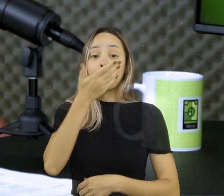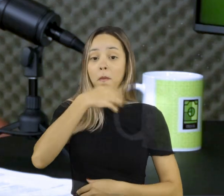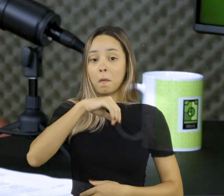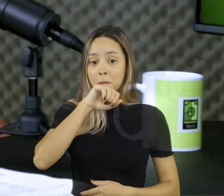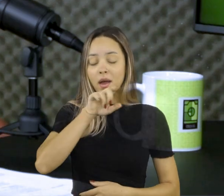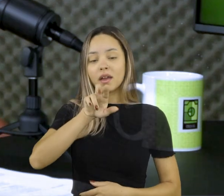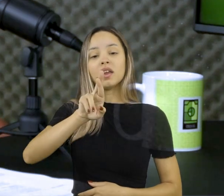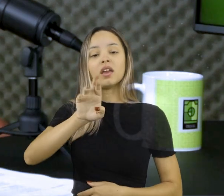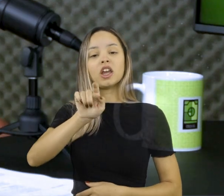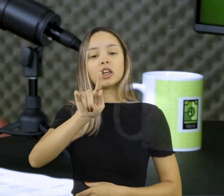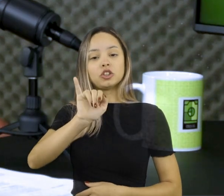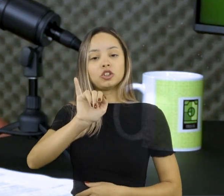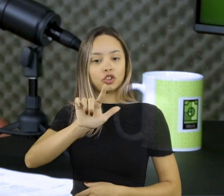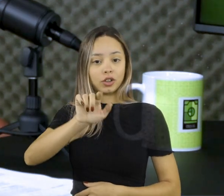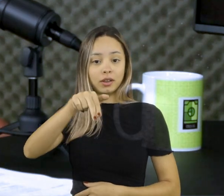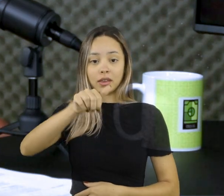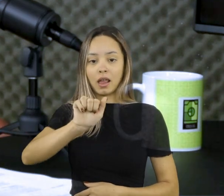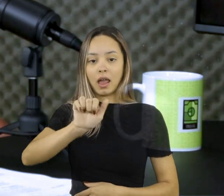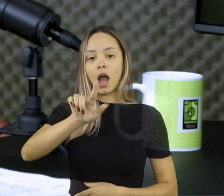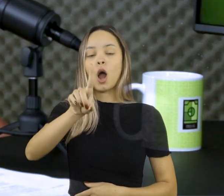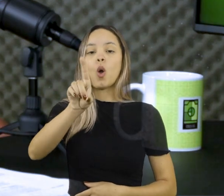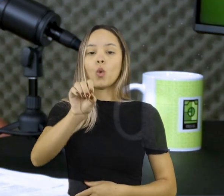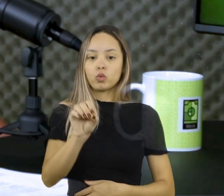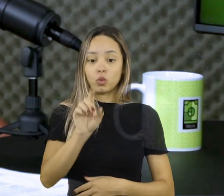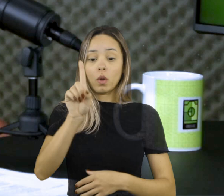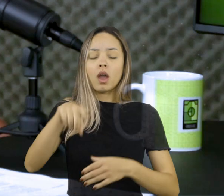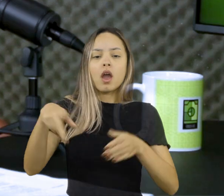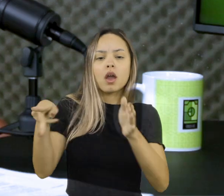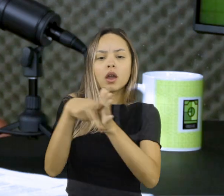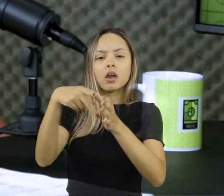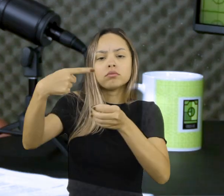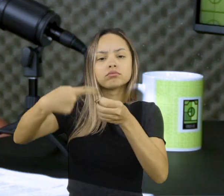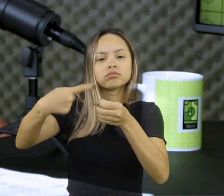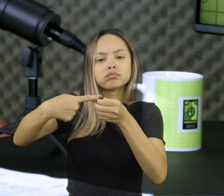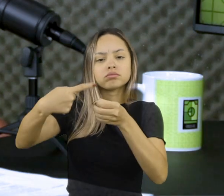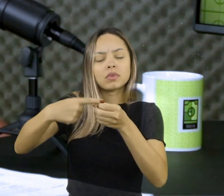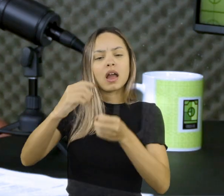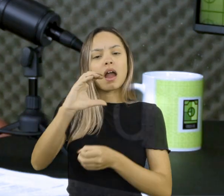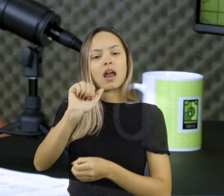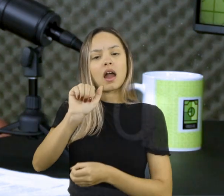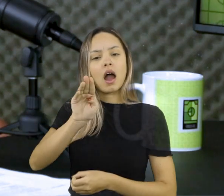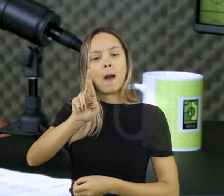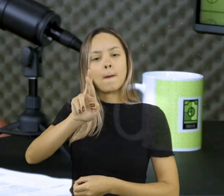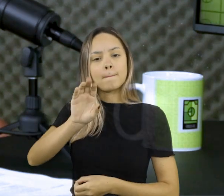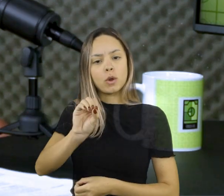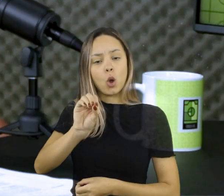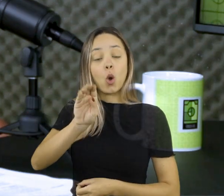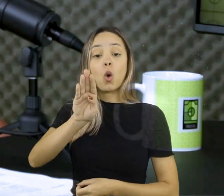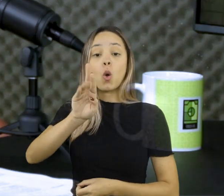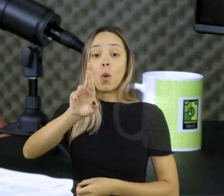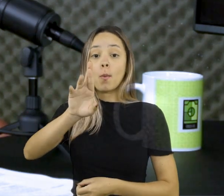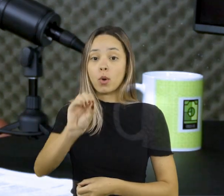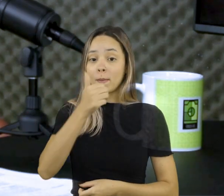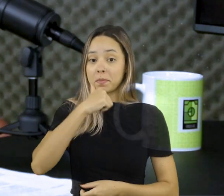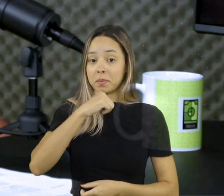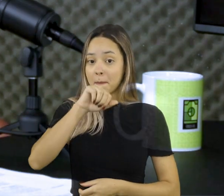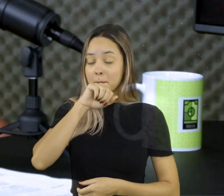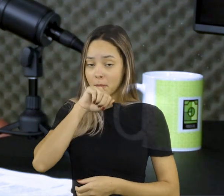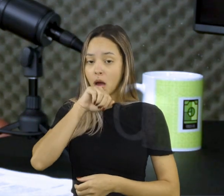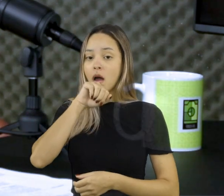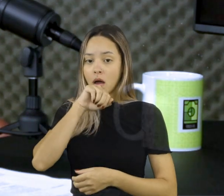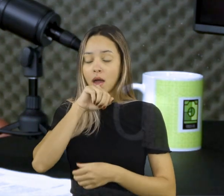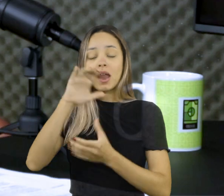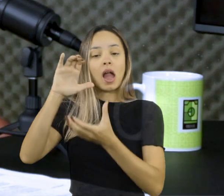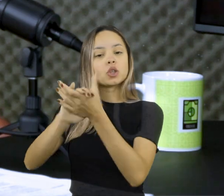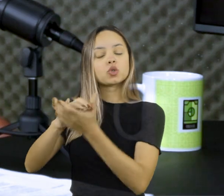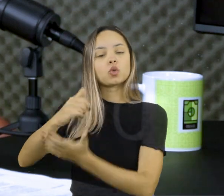Silva, minha mãe do interior de Cabrobó, meu pai do interior de Paudalho. Minha mãe se casou aos 14 anos, veio para